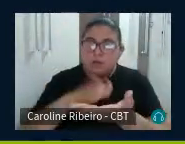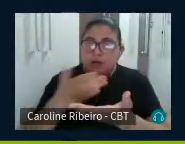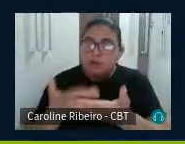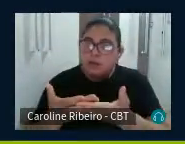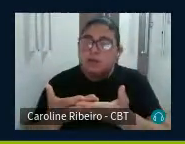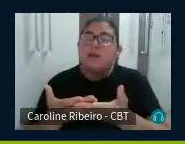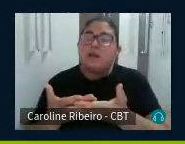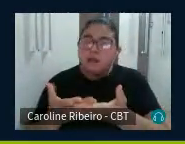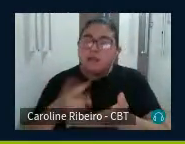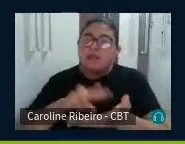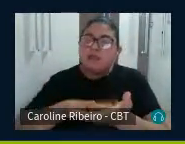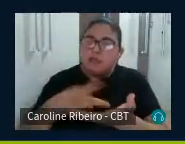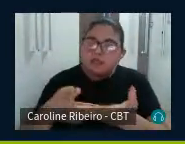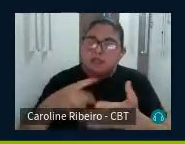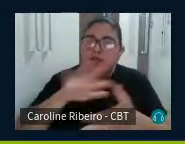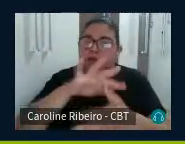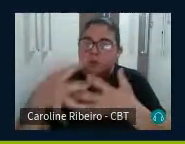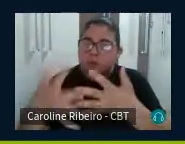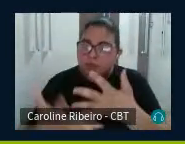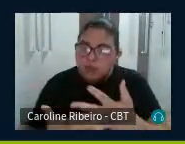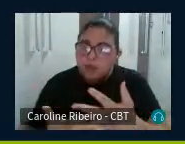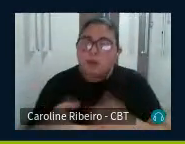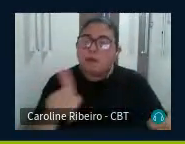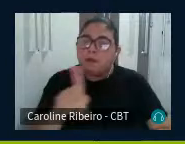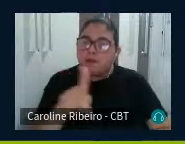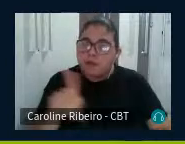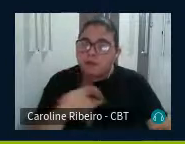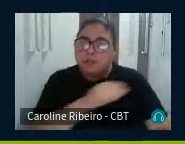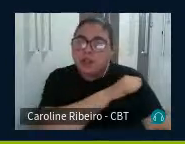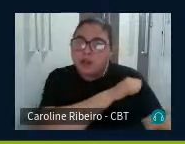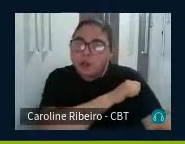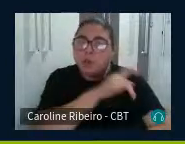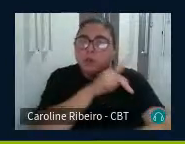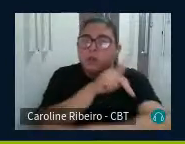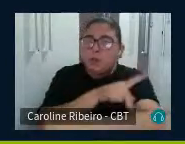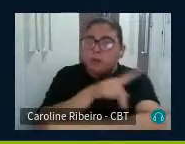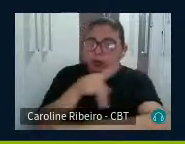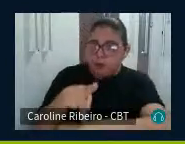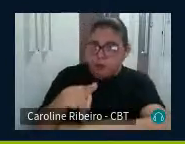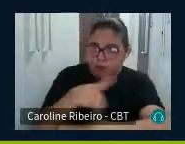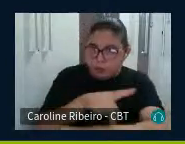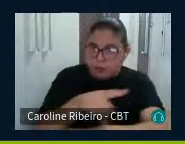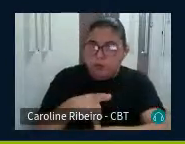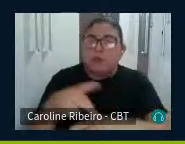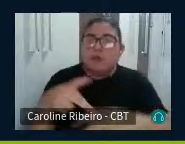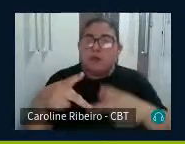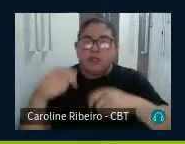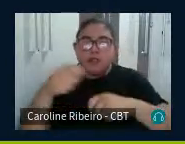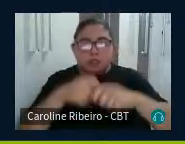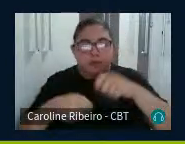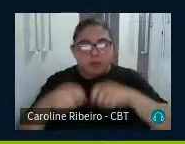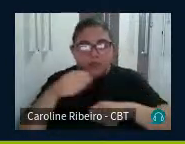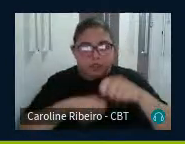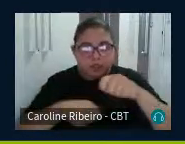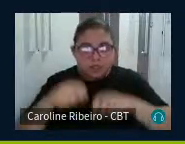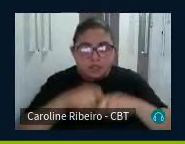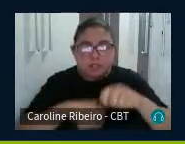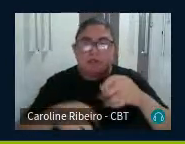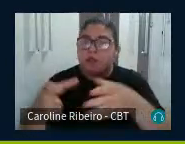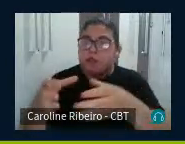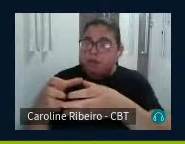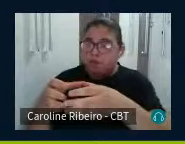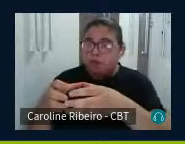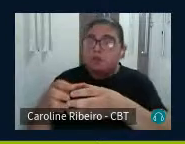intérpretes, professores, alunos, pedagogos, técnicos administrativos. É uma